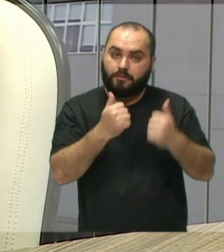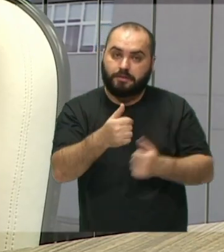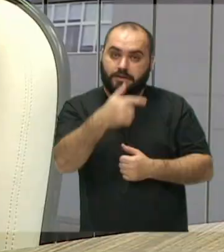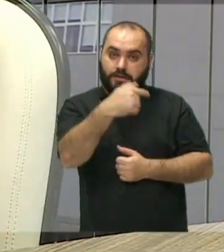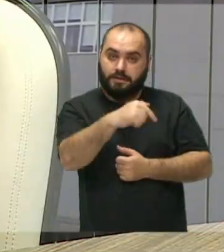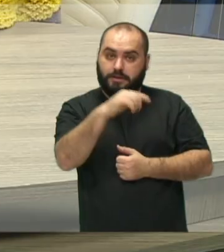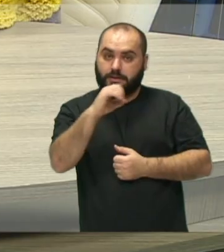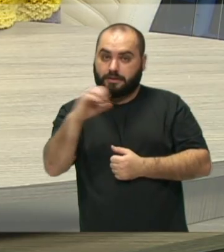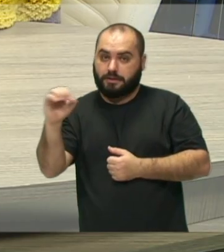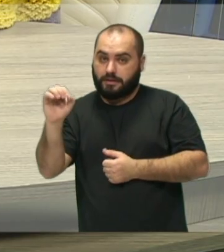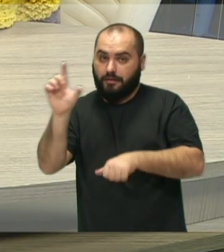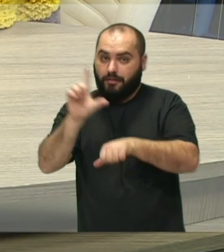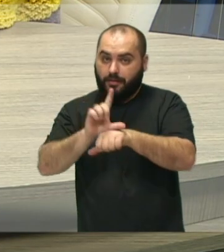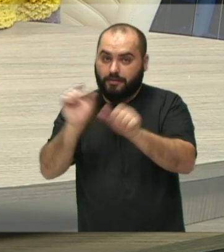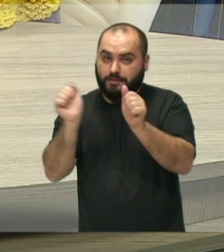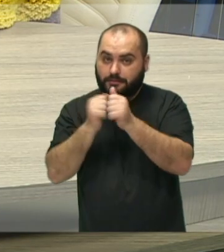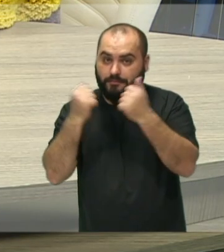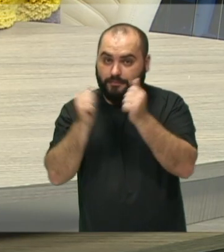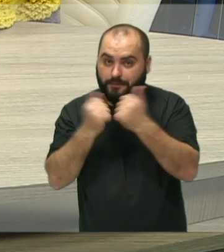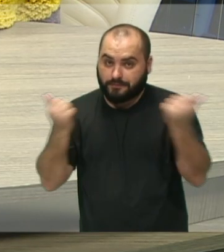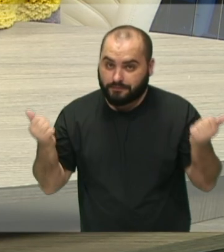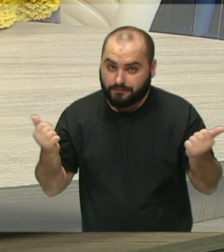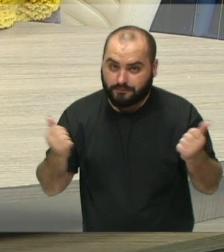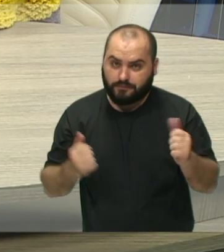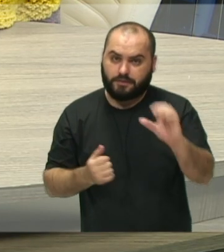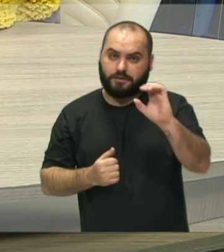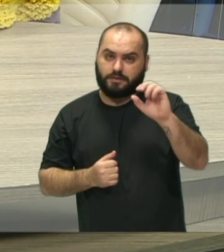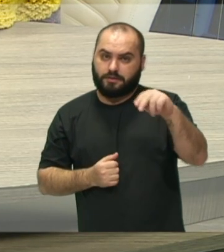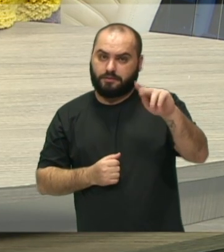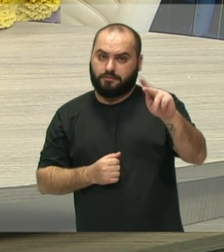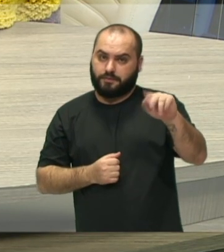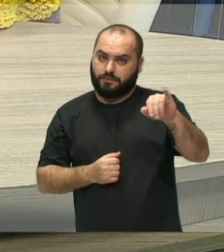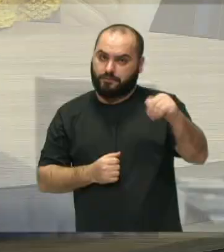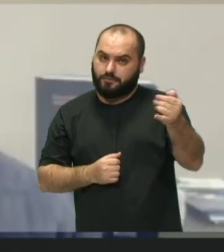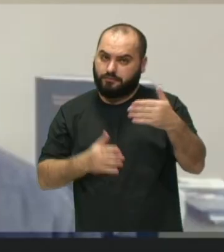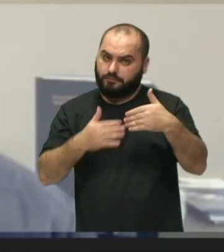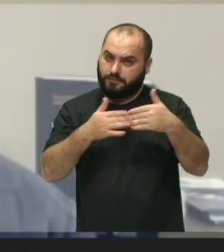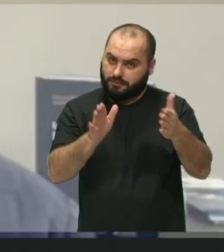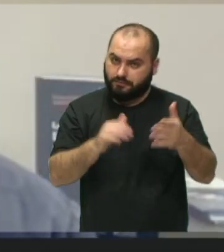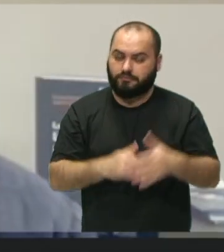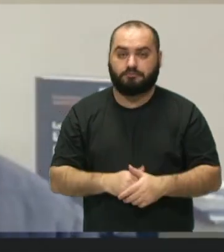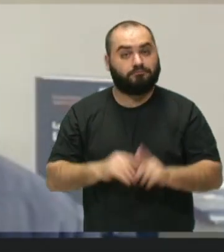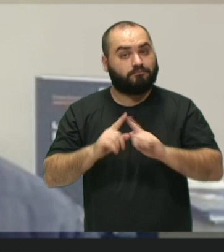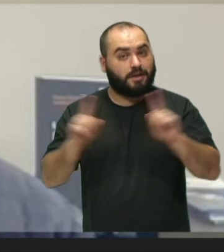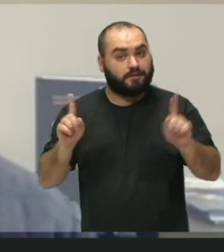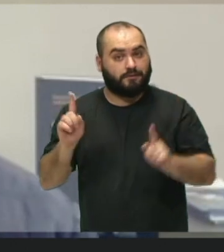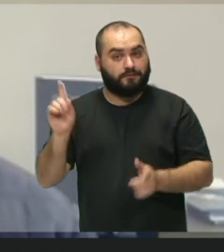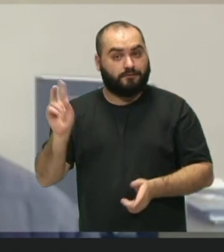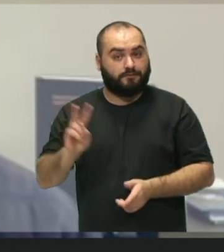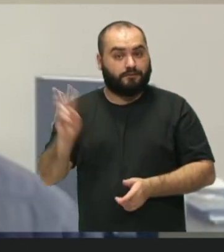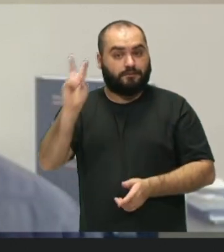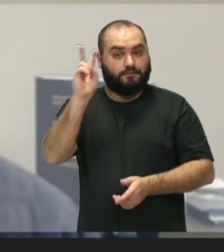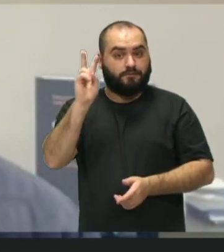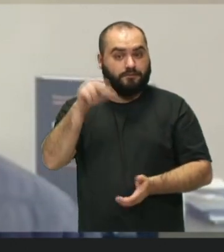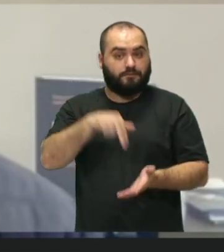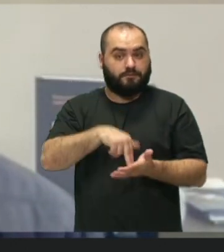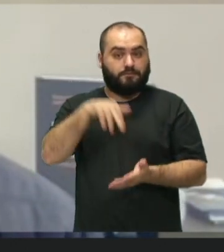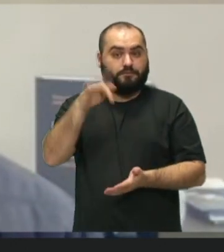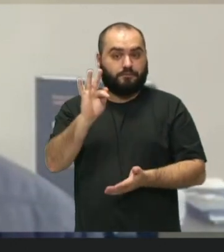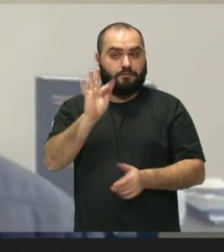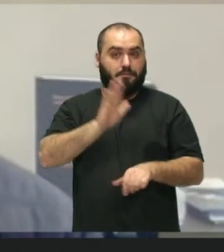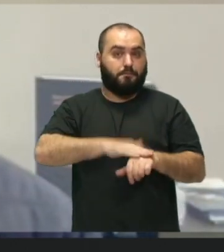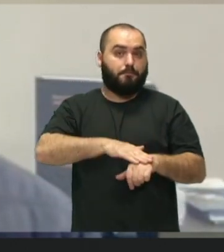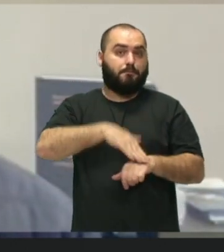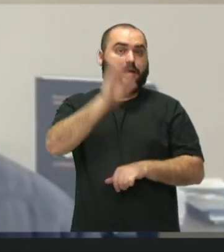empresas, 700. Lógico, CNPJs abertos, né? Vamos lá. Só que válidos, emitindo nota fiscal, mais de